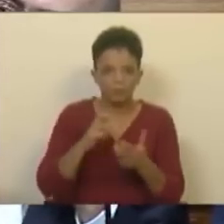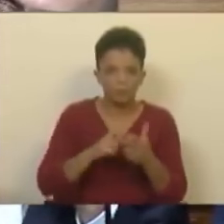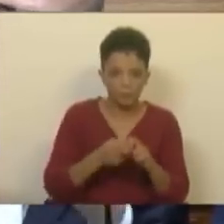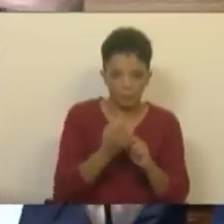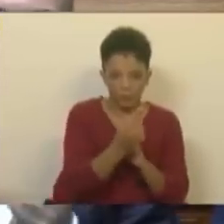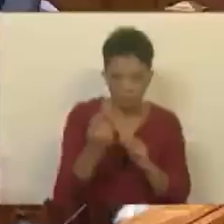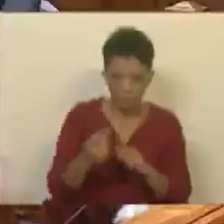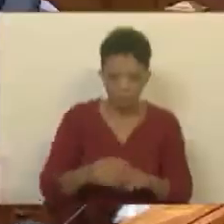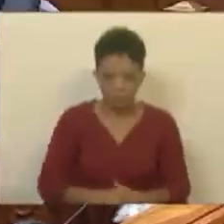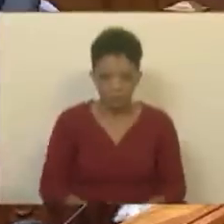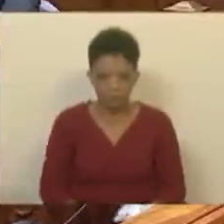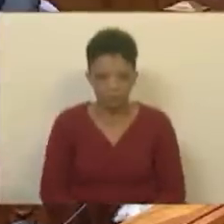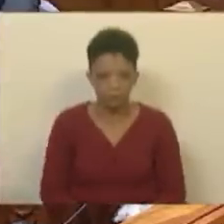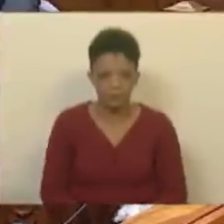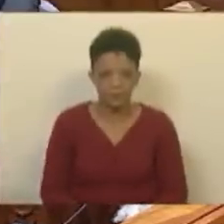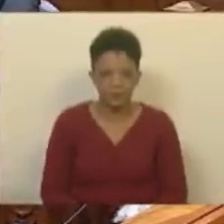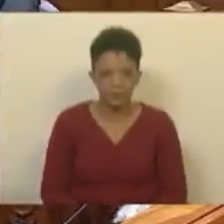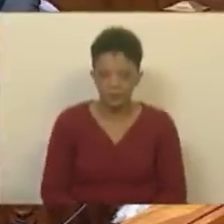com